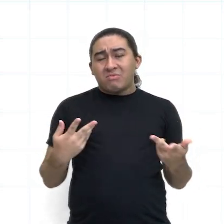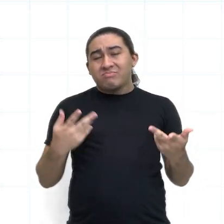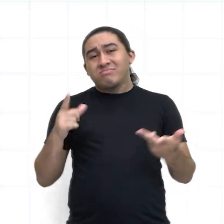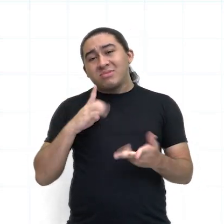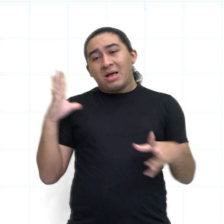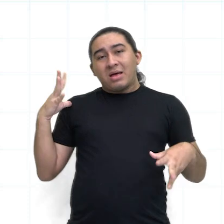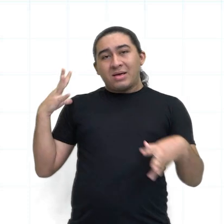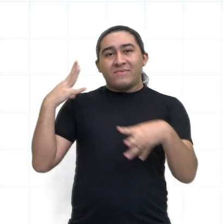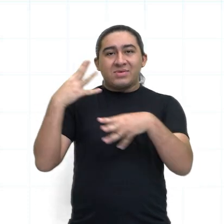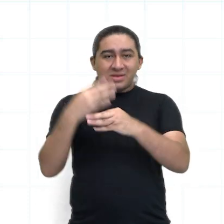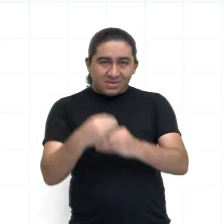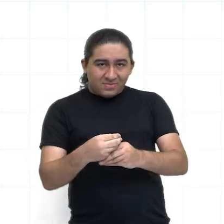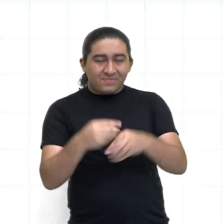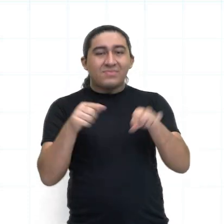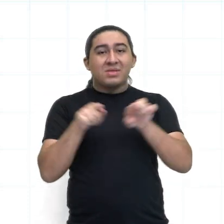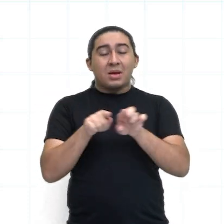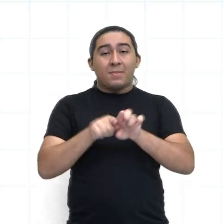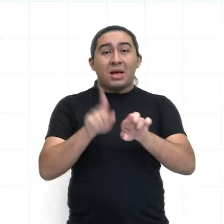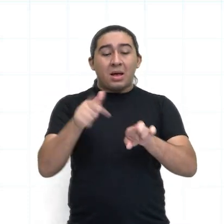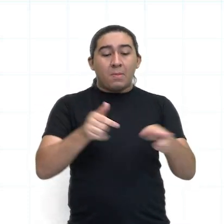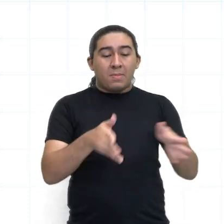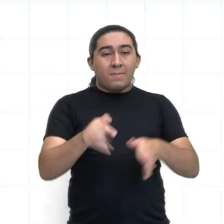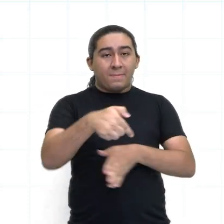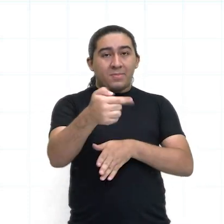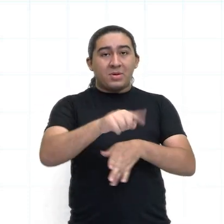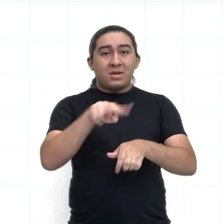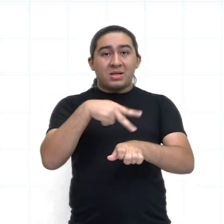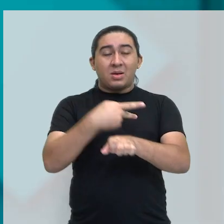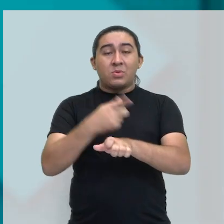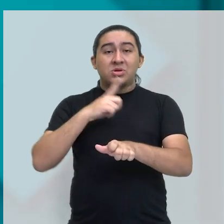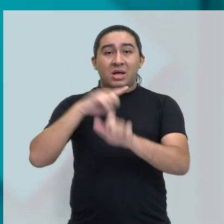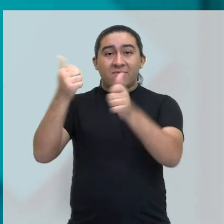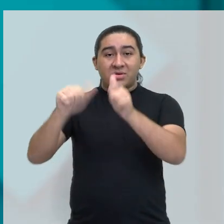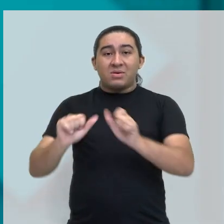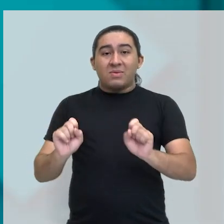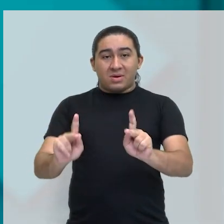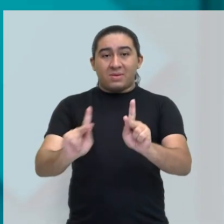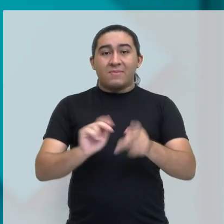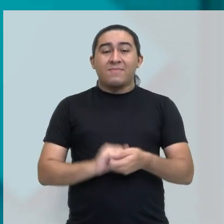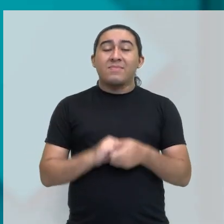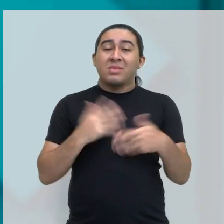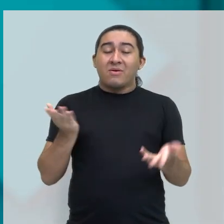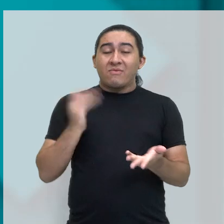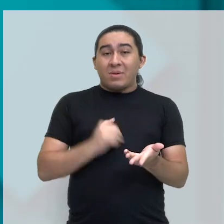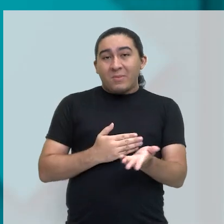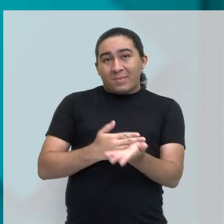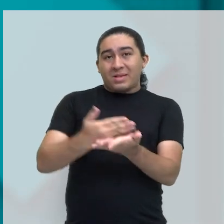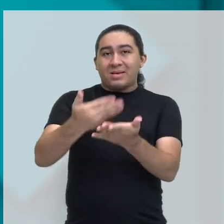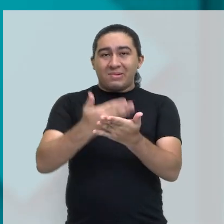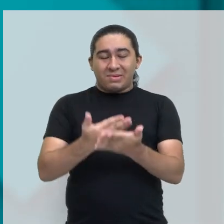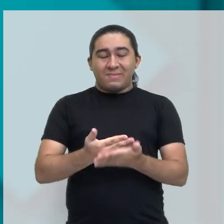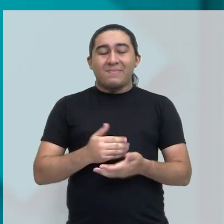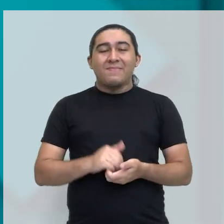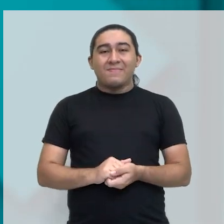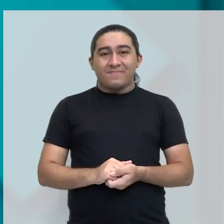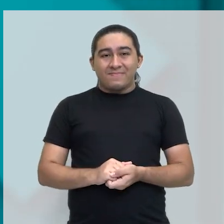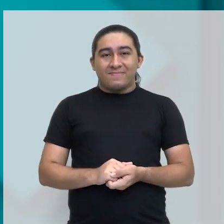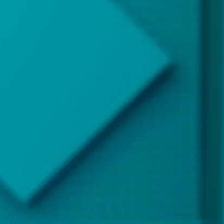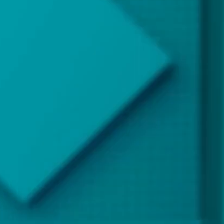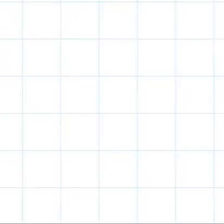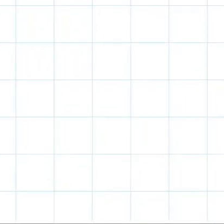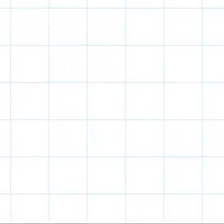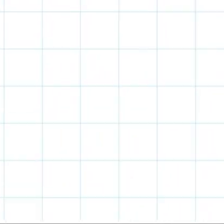a revisão da unidade 1 e depois a nossa avaliação. E vamos dar início à nossa primeira